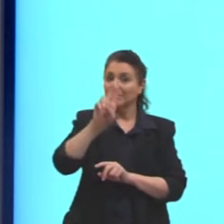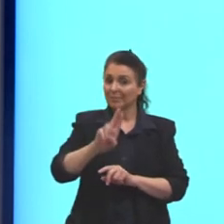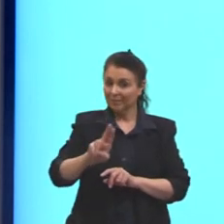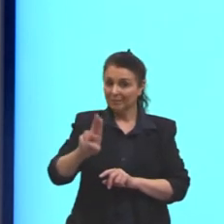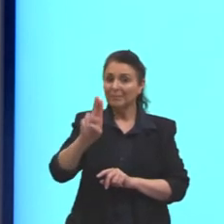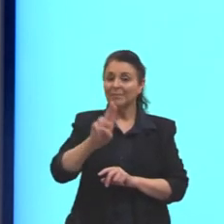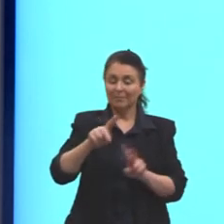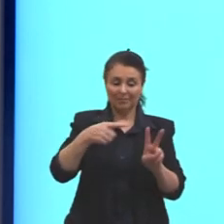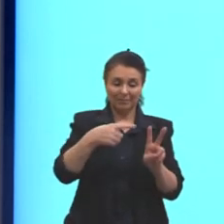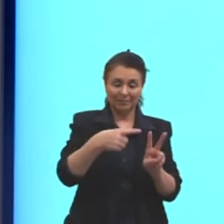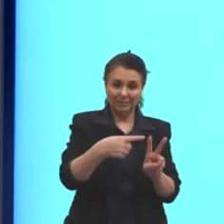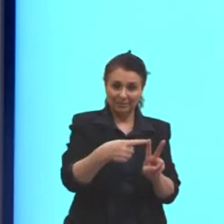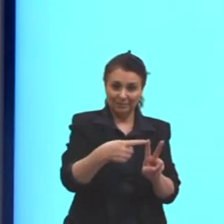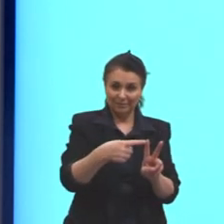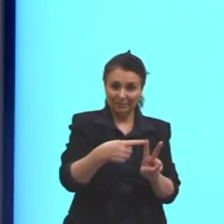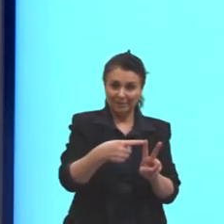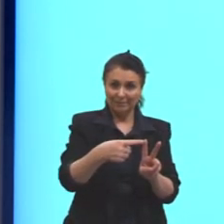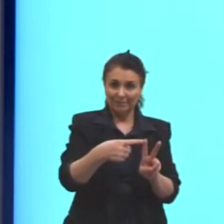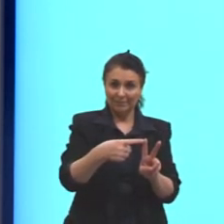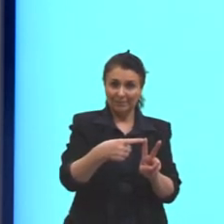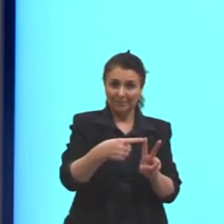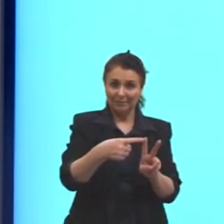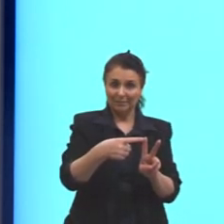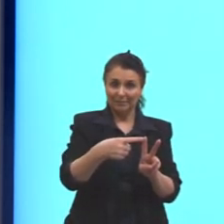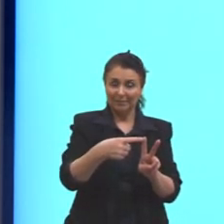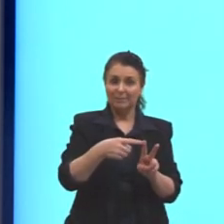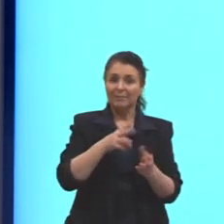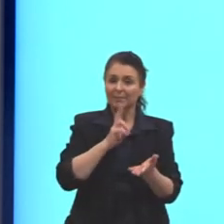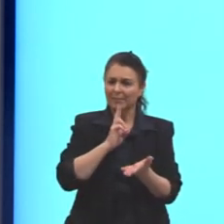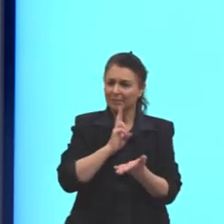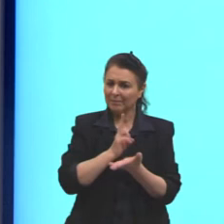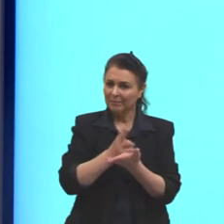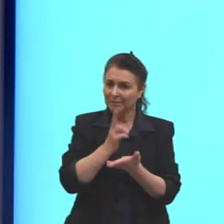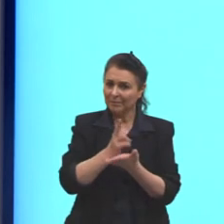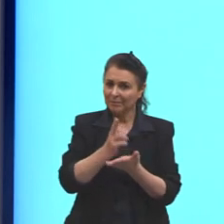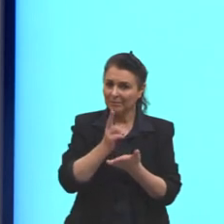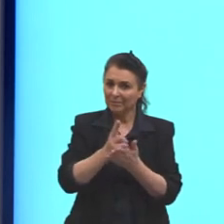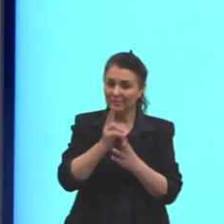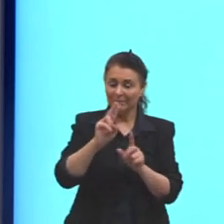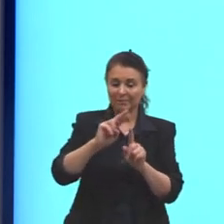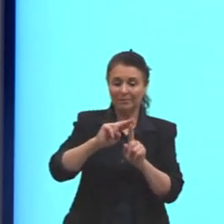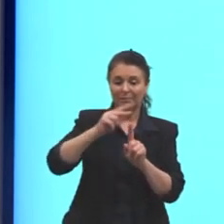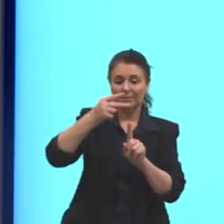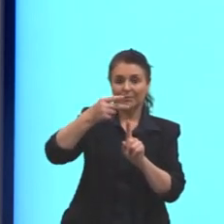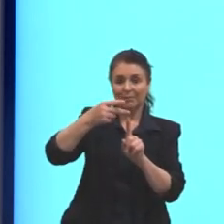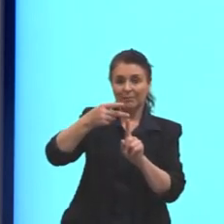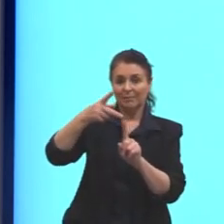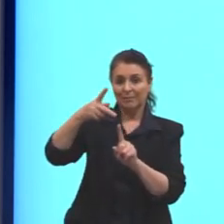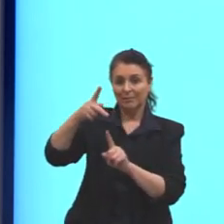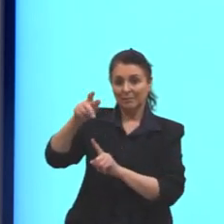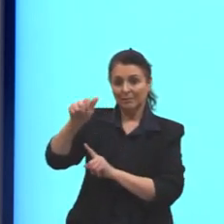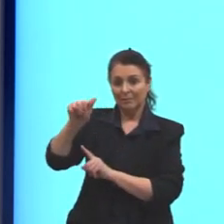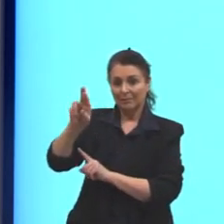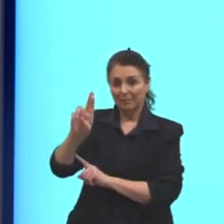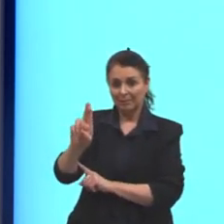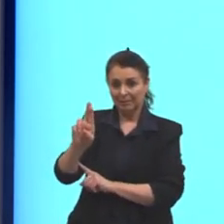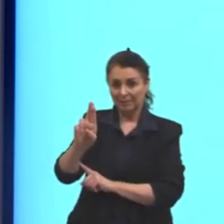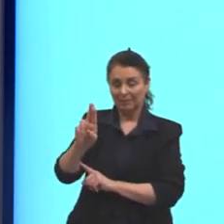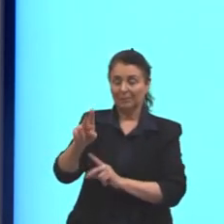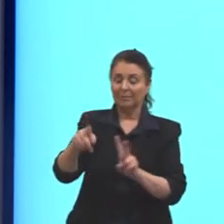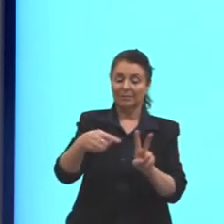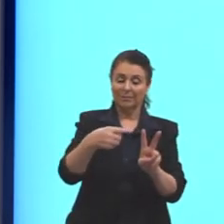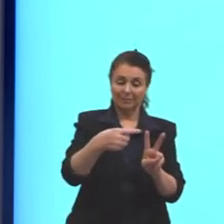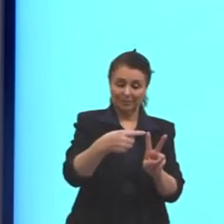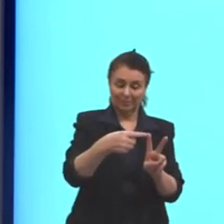sempre aqui a letrinha vier acompanhada de um expoente par eu posso calcular a raiz quadrada